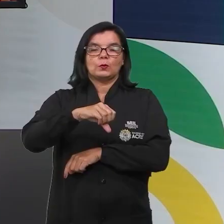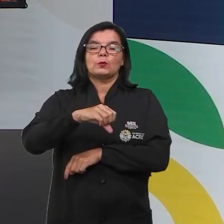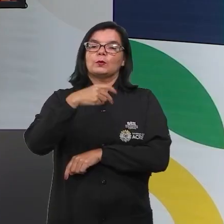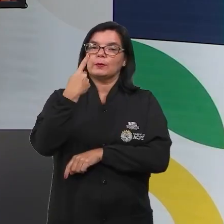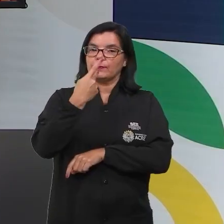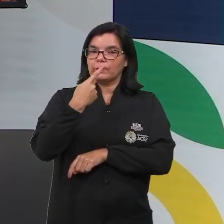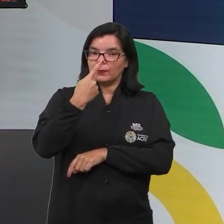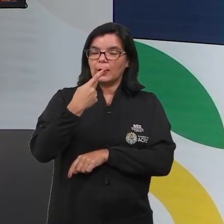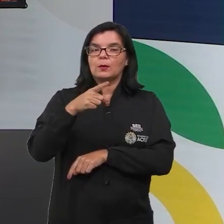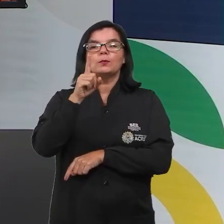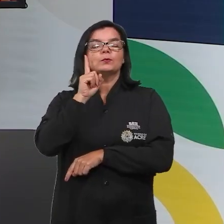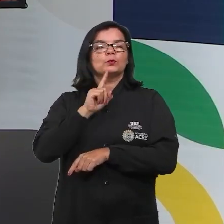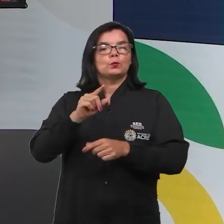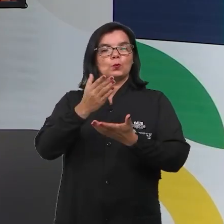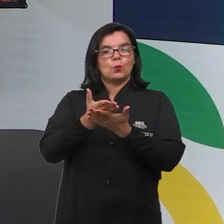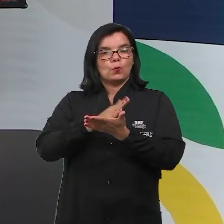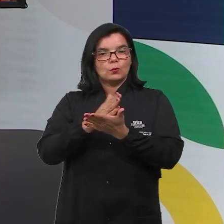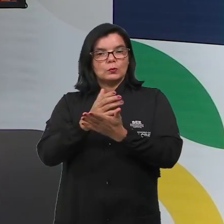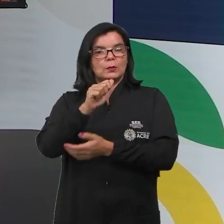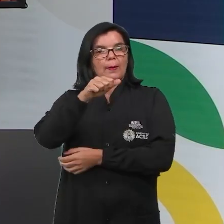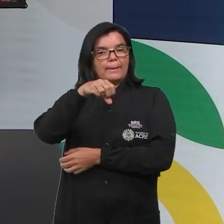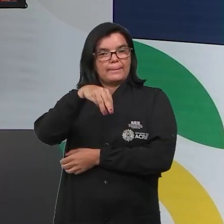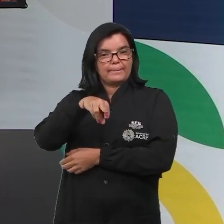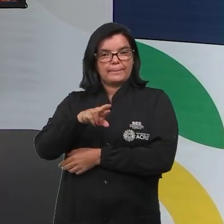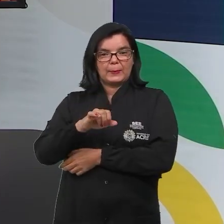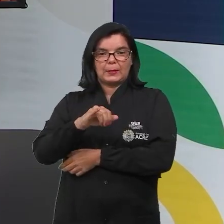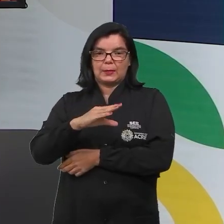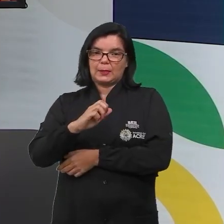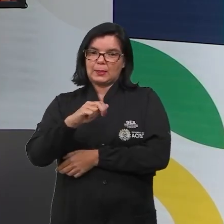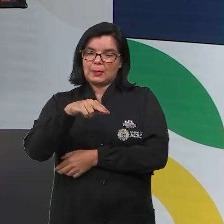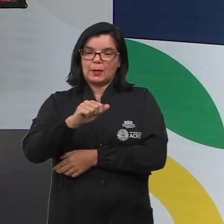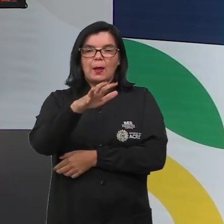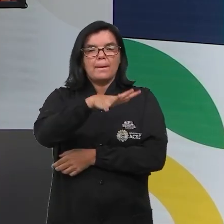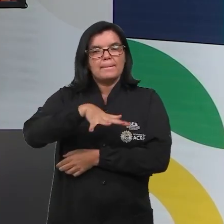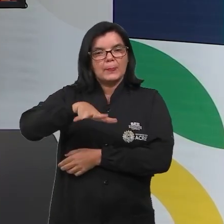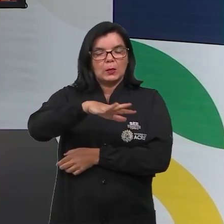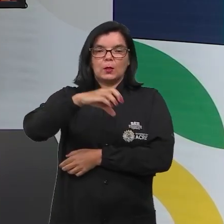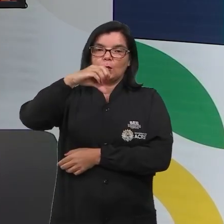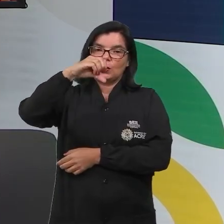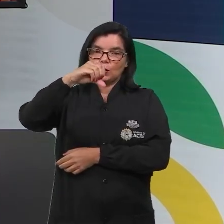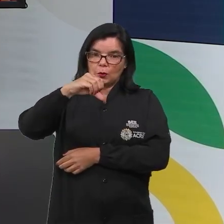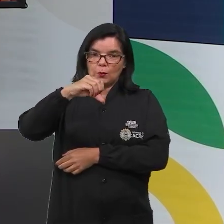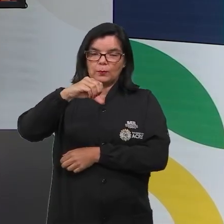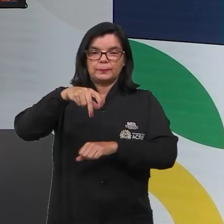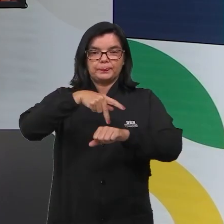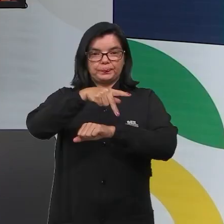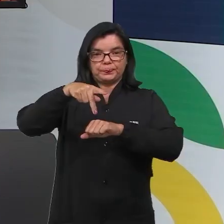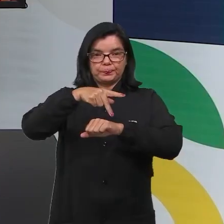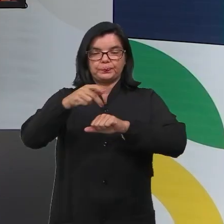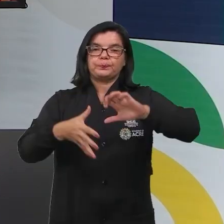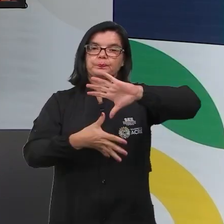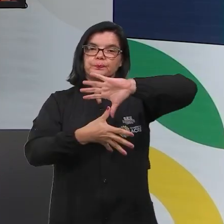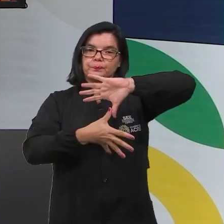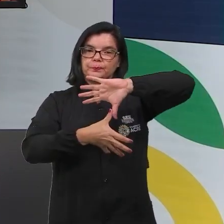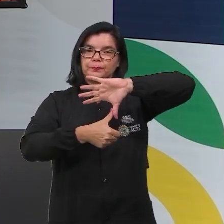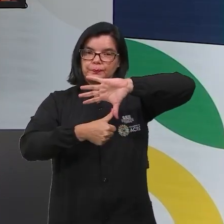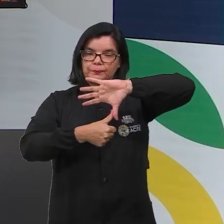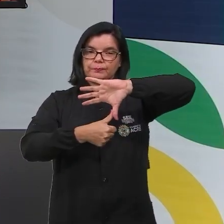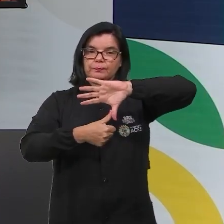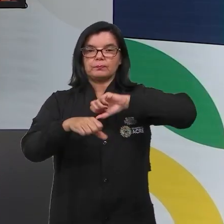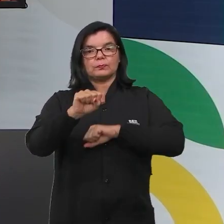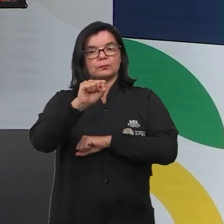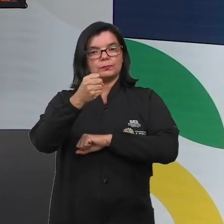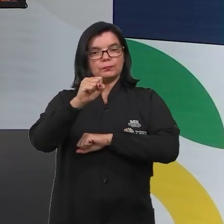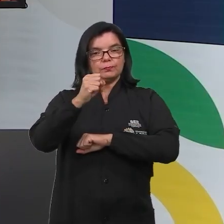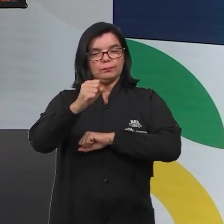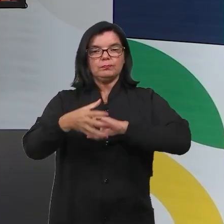no continente americano, né? Sendo a maioria deles, ou seja, 9 países na América do Sul, 8 países